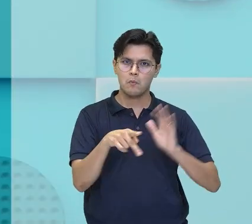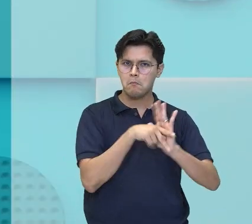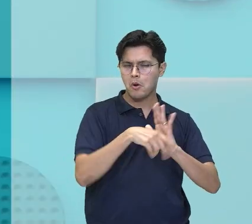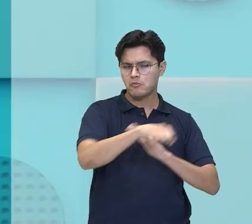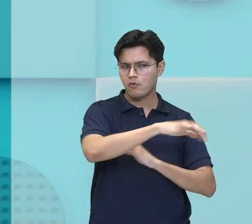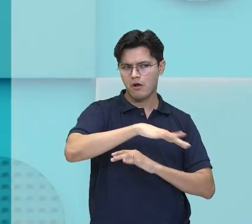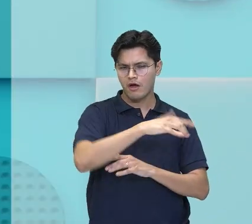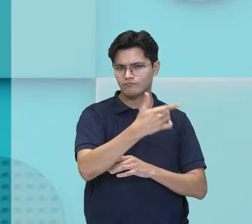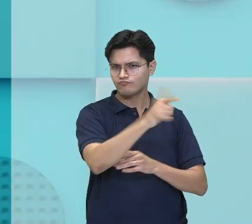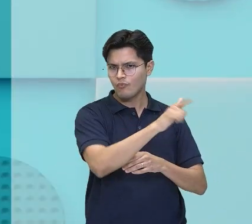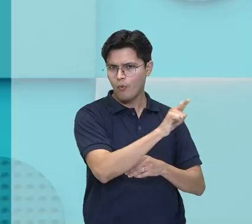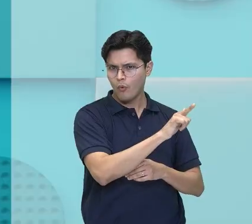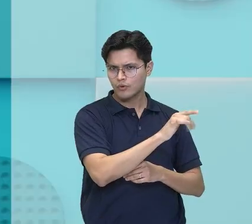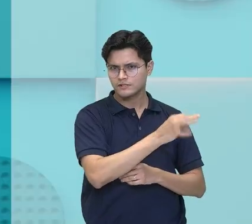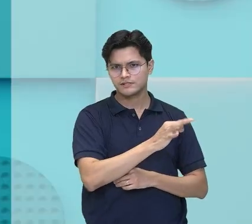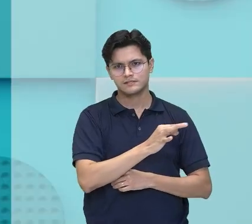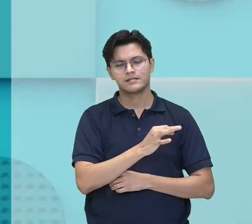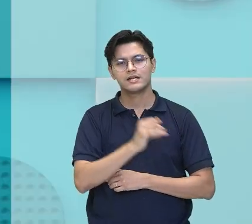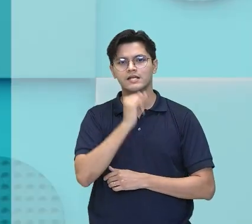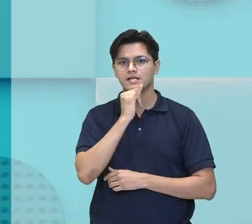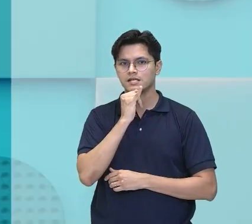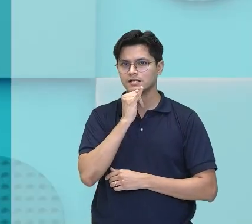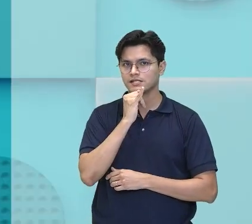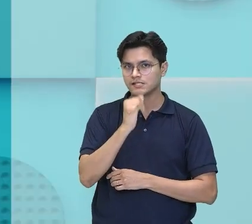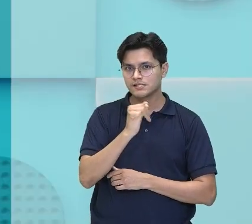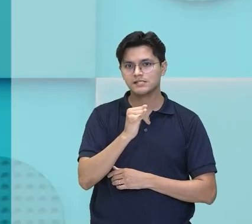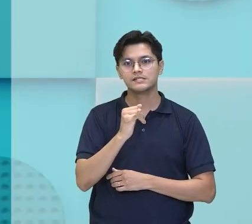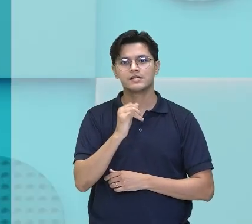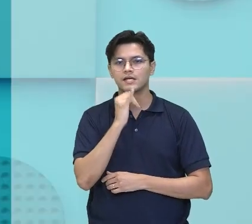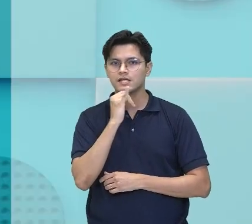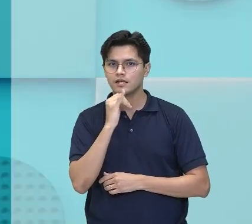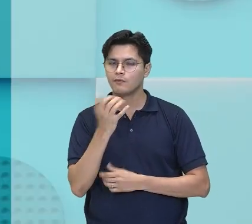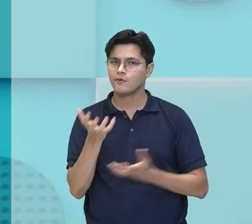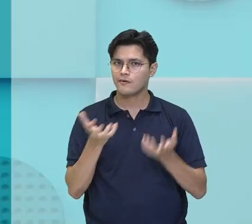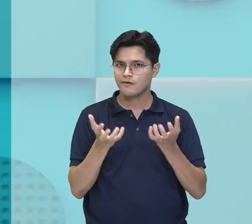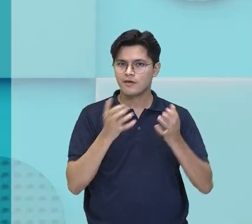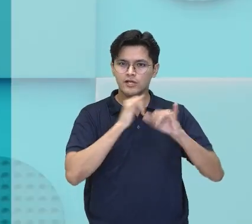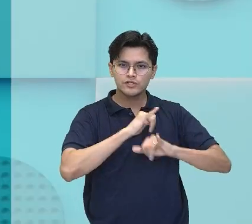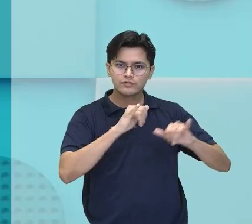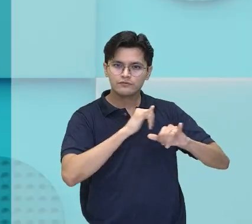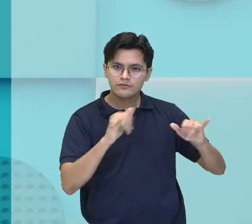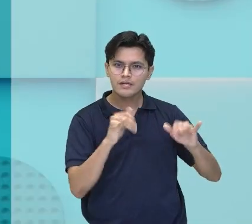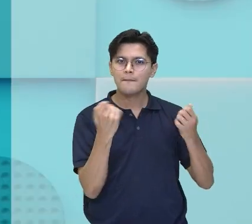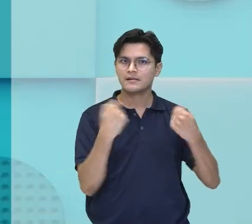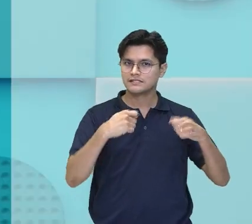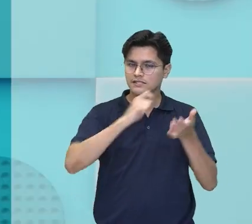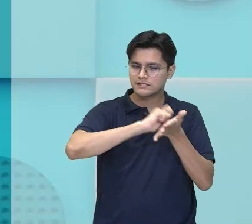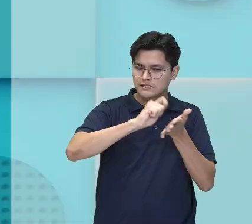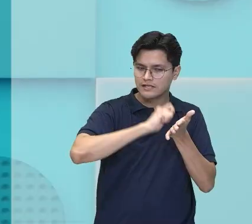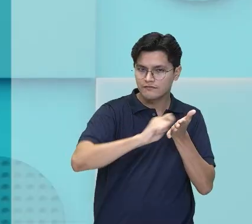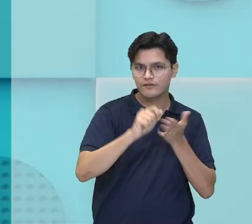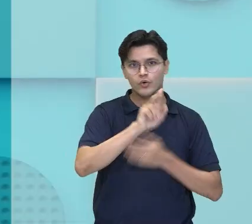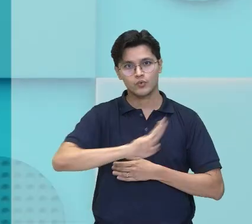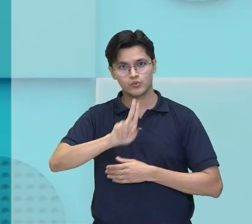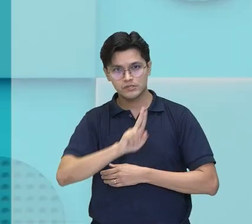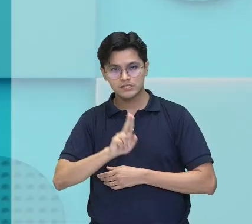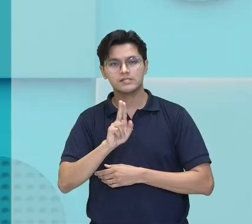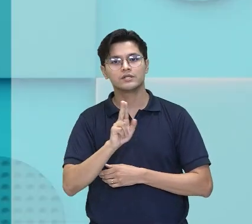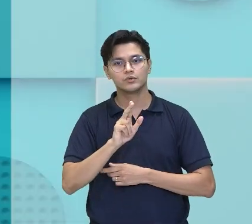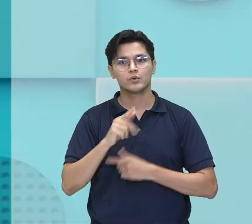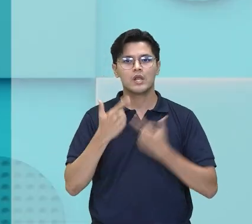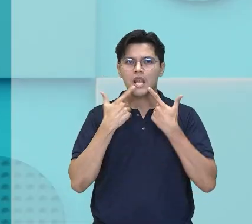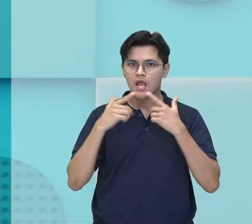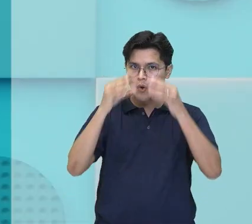vão divulgar para pessoas que não são da área, eles vão escrever de forma mais o quê? Clara, objetiva, porque o objetivo